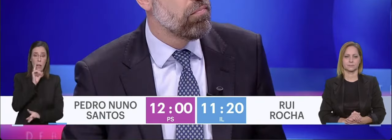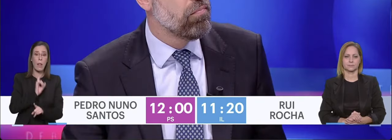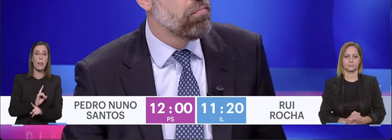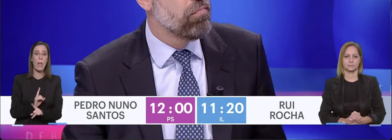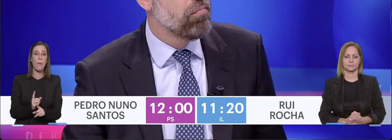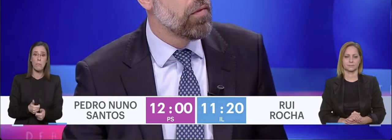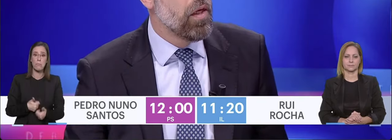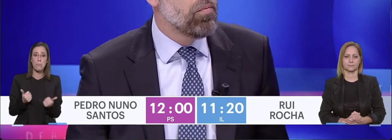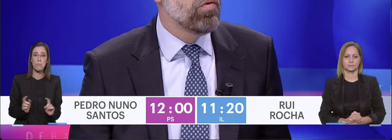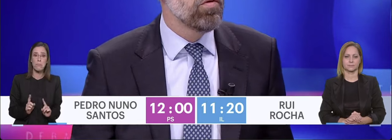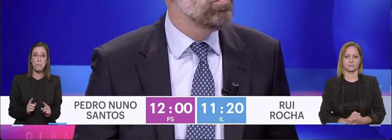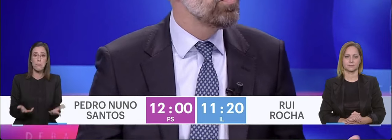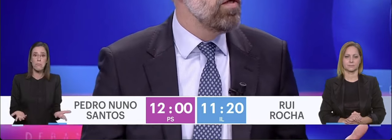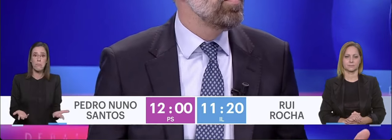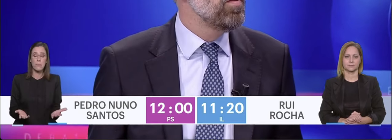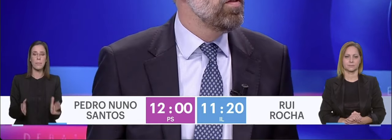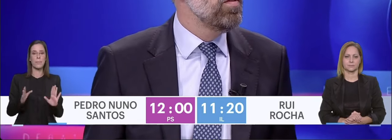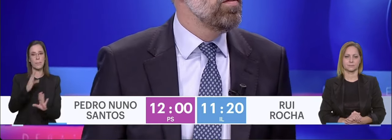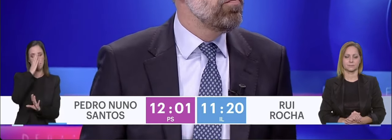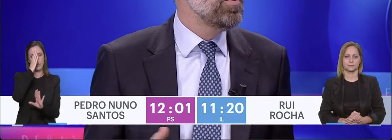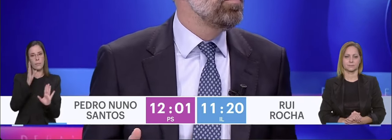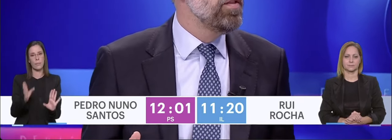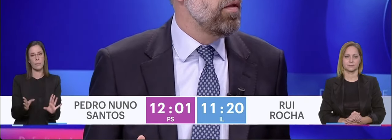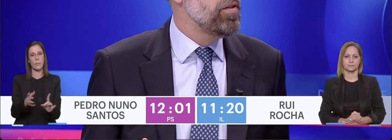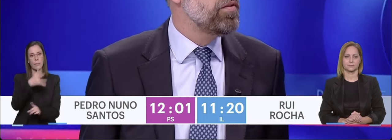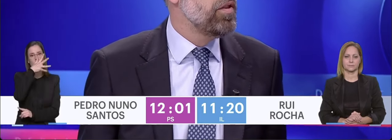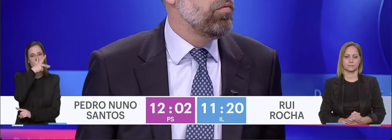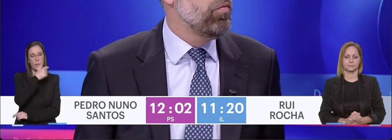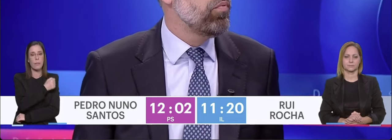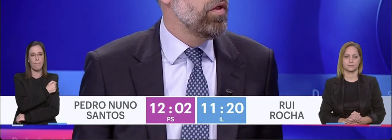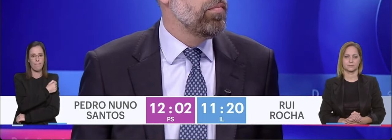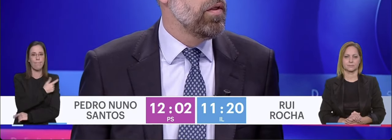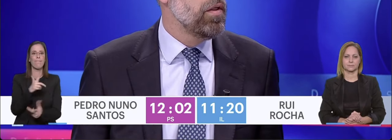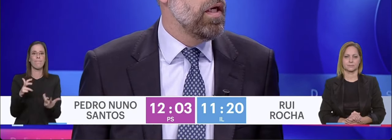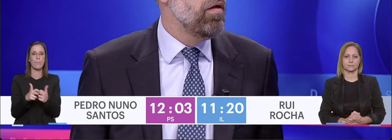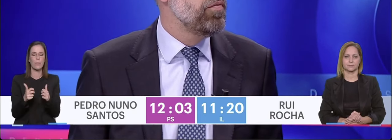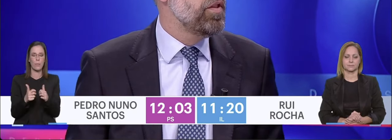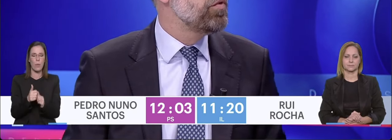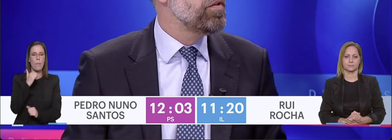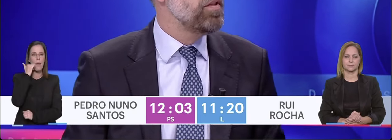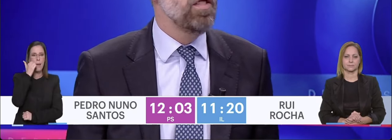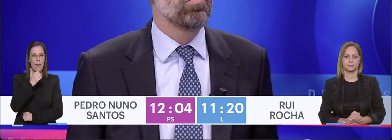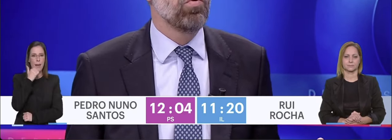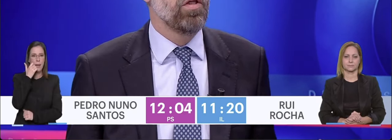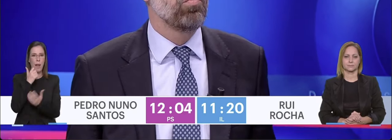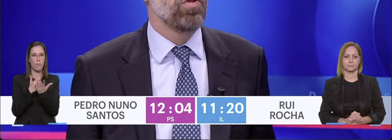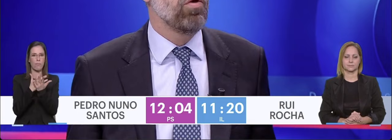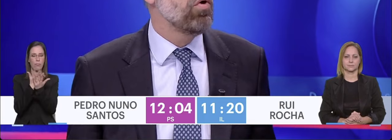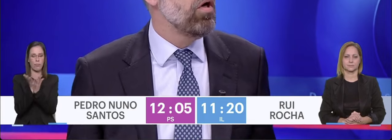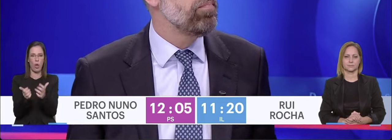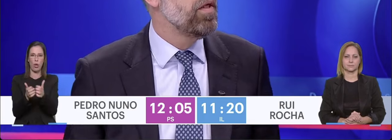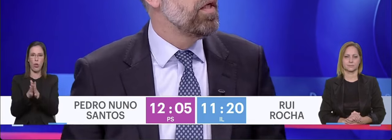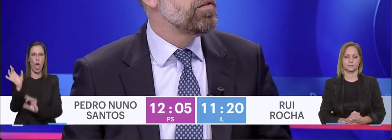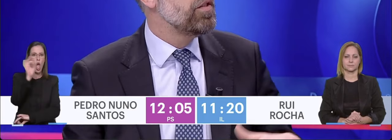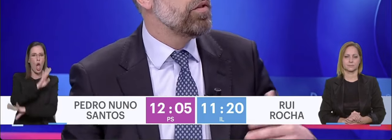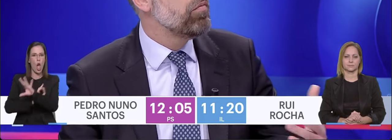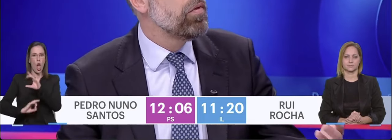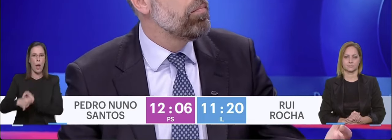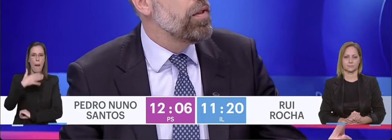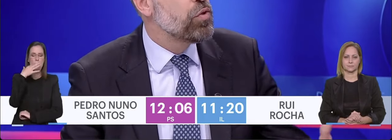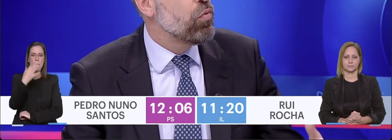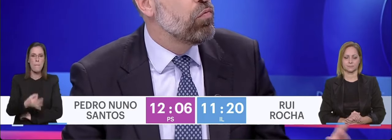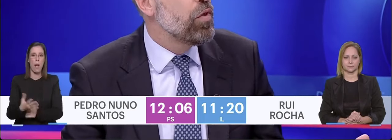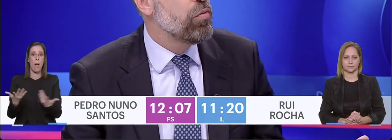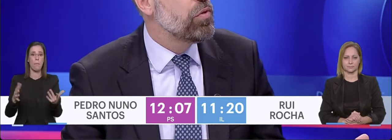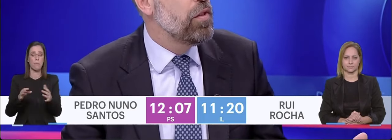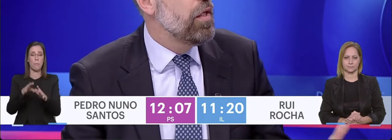as coisas não melhoraram bom como sabem infelizmente a habitação é um problema grave e transversal a toda em toda a Europa sejam